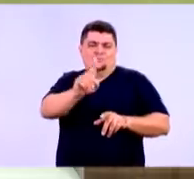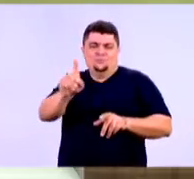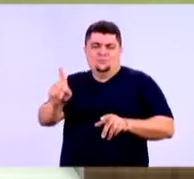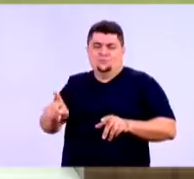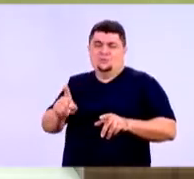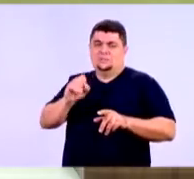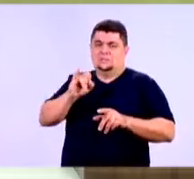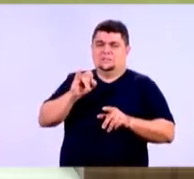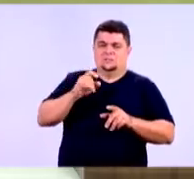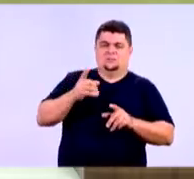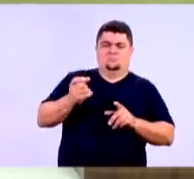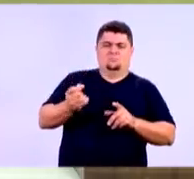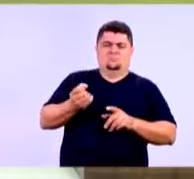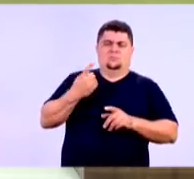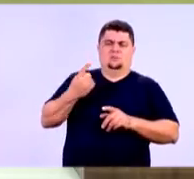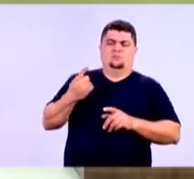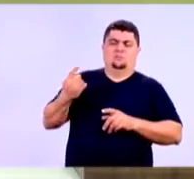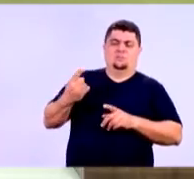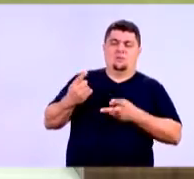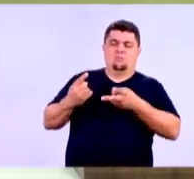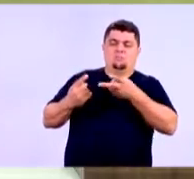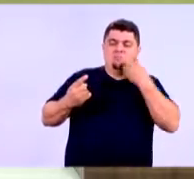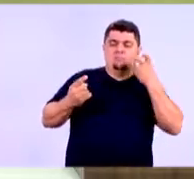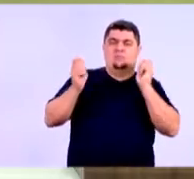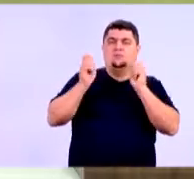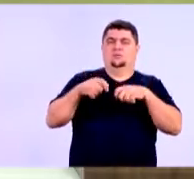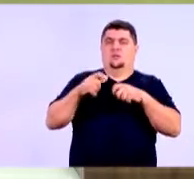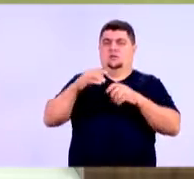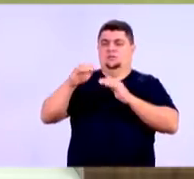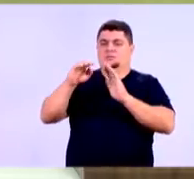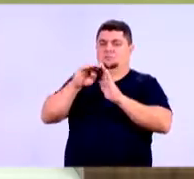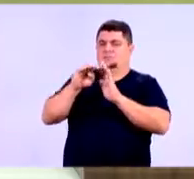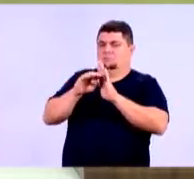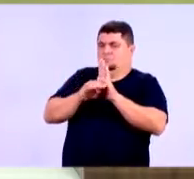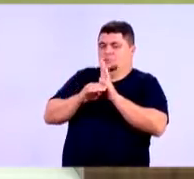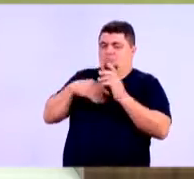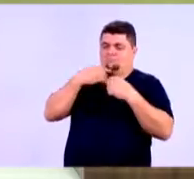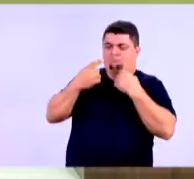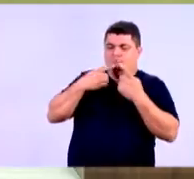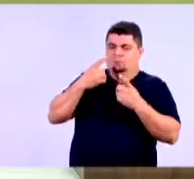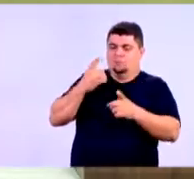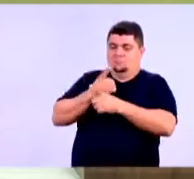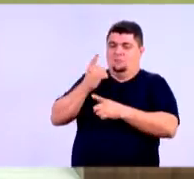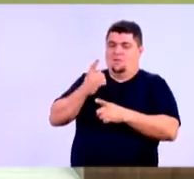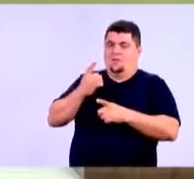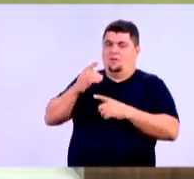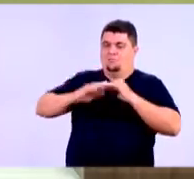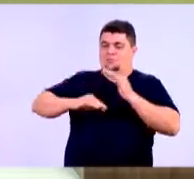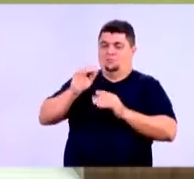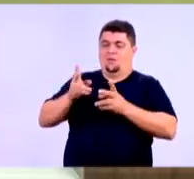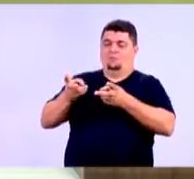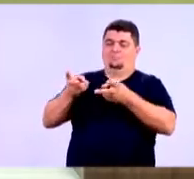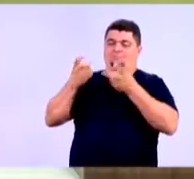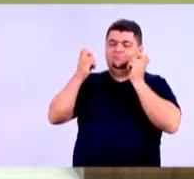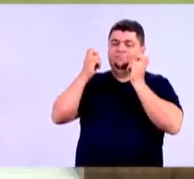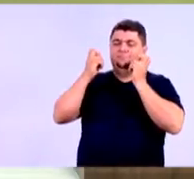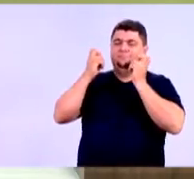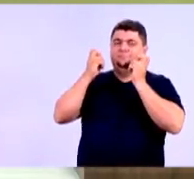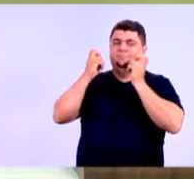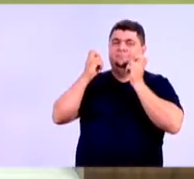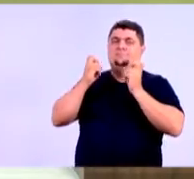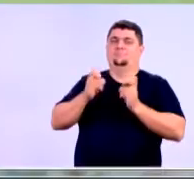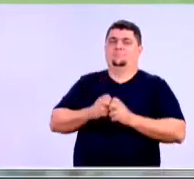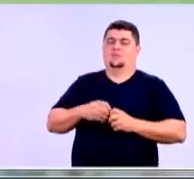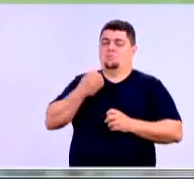alguma coisa fique estranha, alguma coisa que às vezes o sistema não poderia detectar, o profissional experiente, ele consegue perceber isso. Isso,